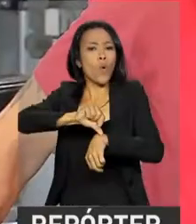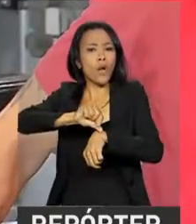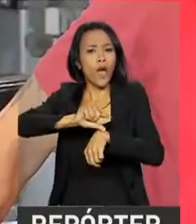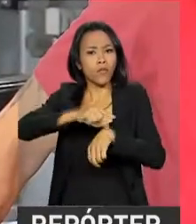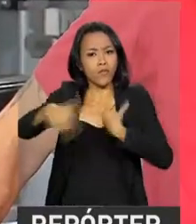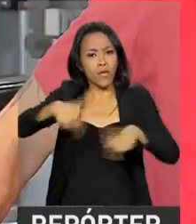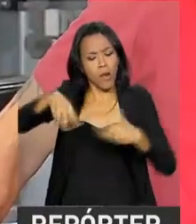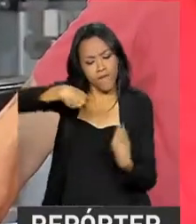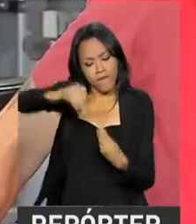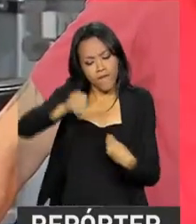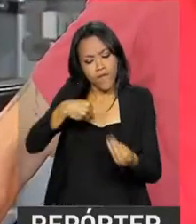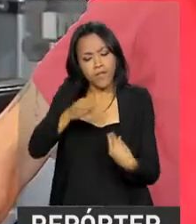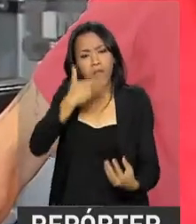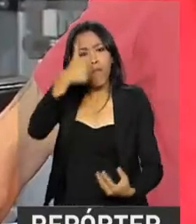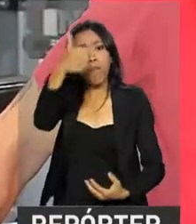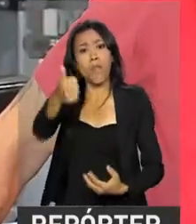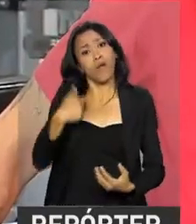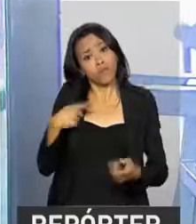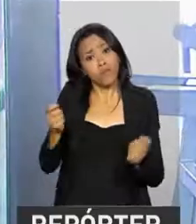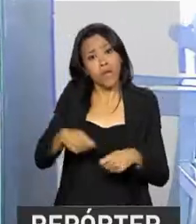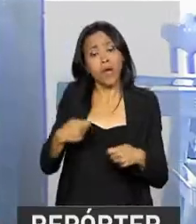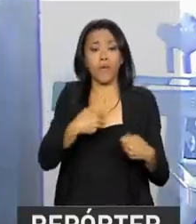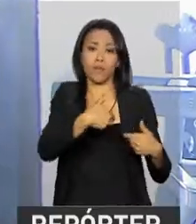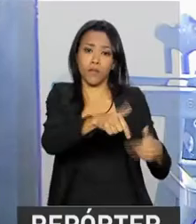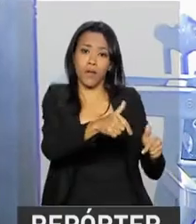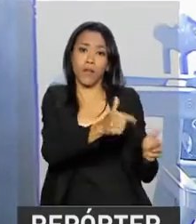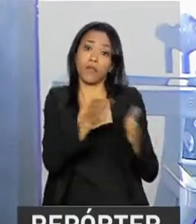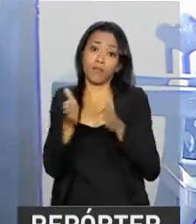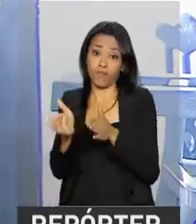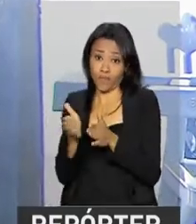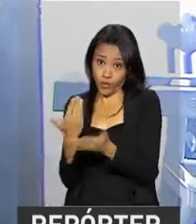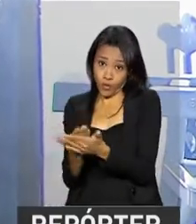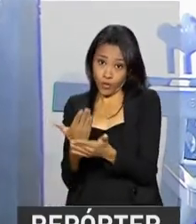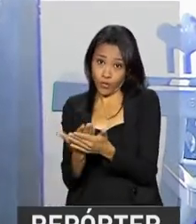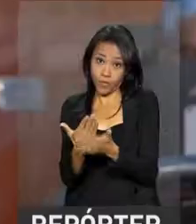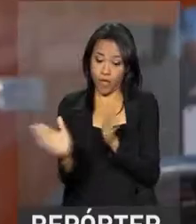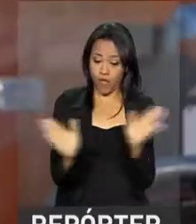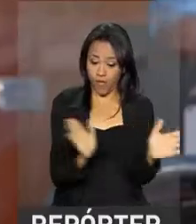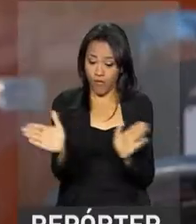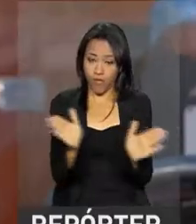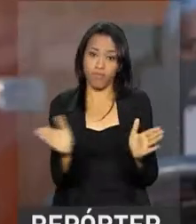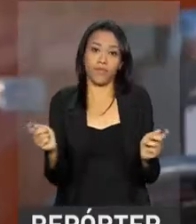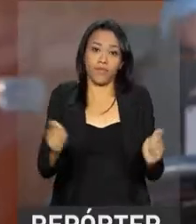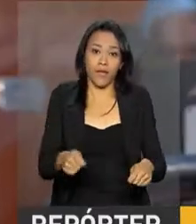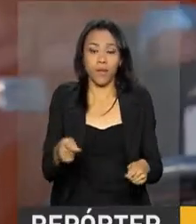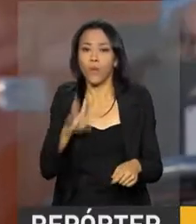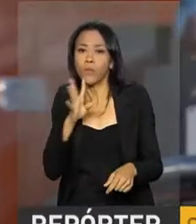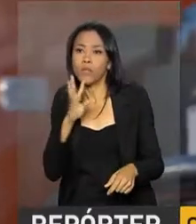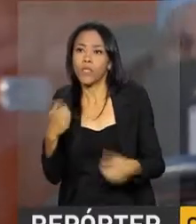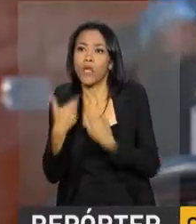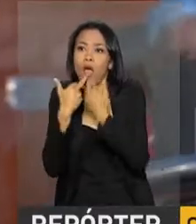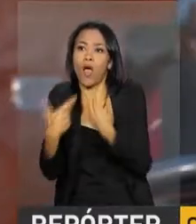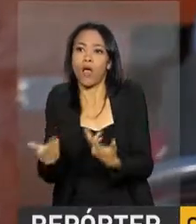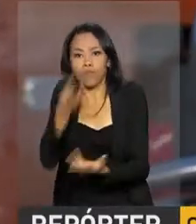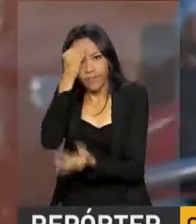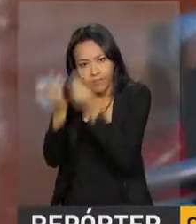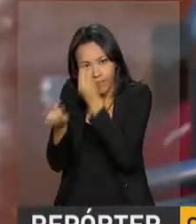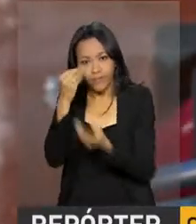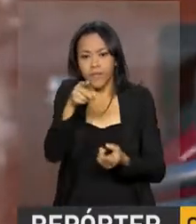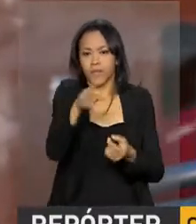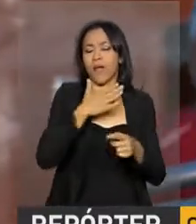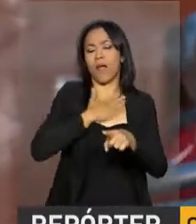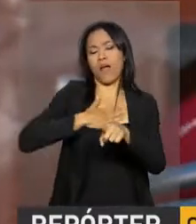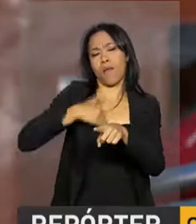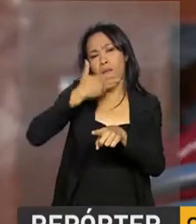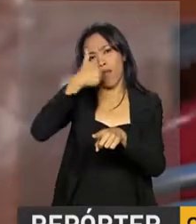melhor porque ele pode trabalhar e estudar para se manter sempre atualizado com a vantagem a gente tem mais tempo livre tanto para poder trabalhar